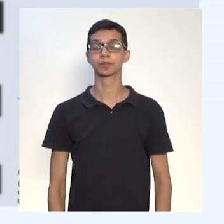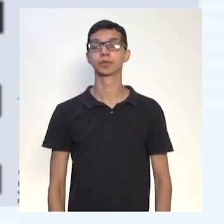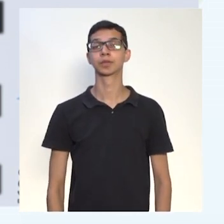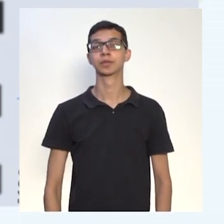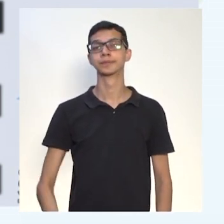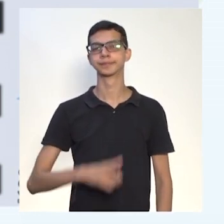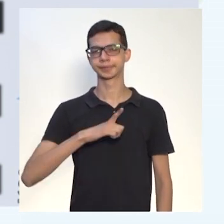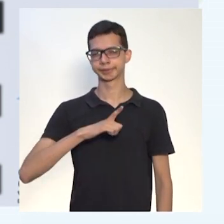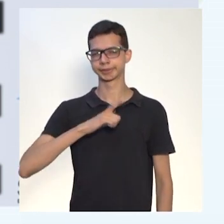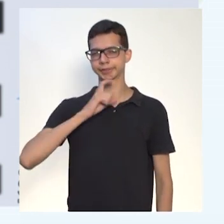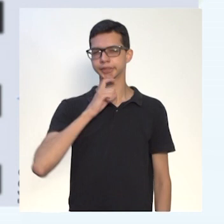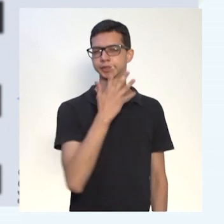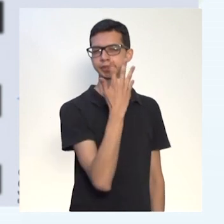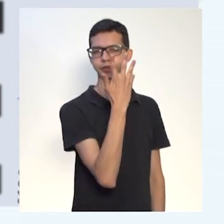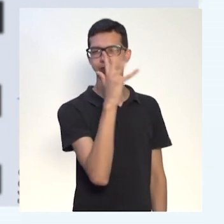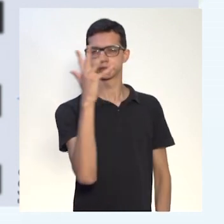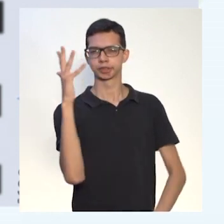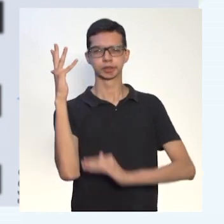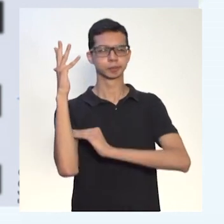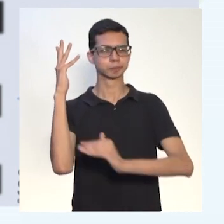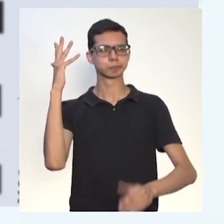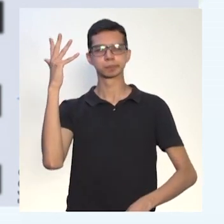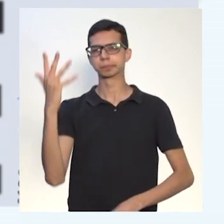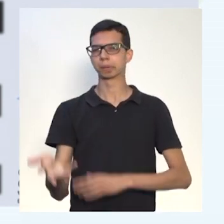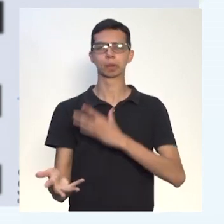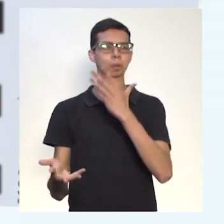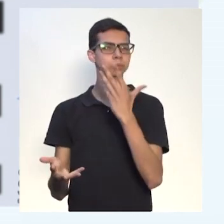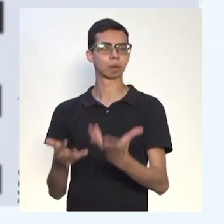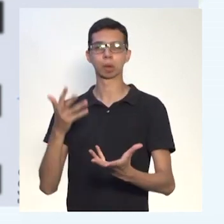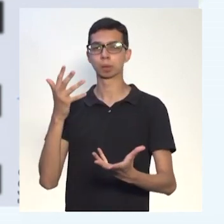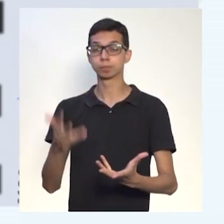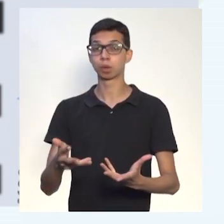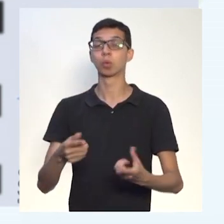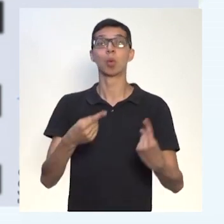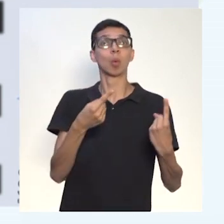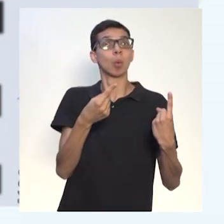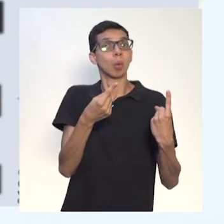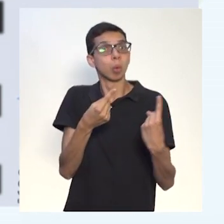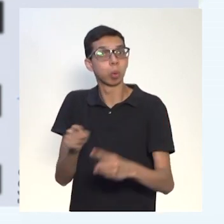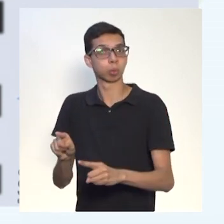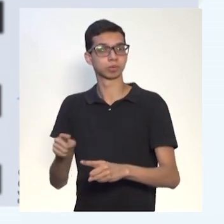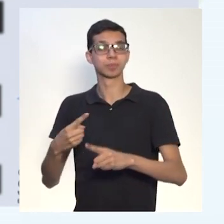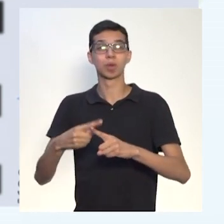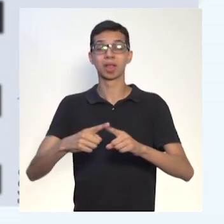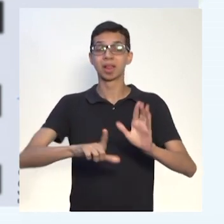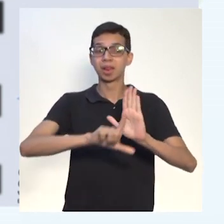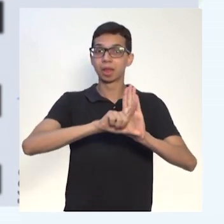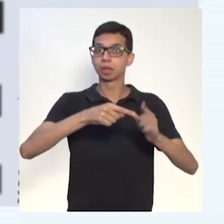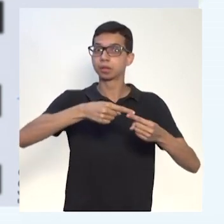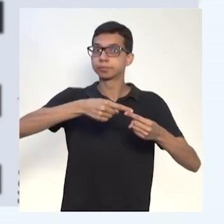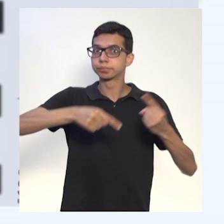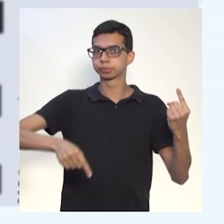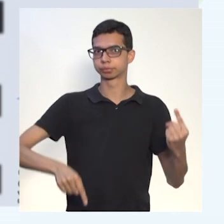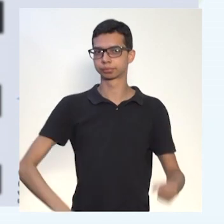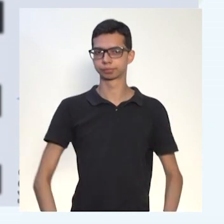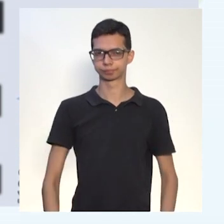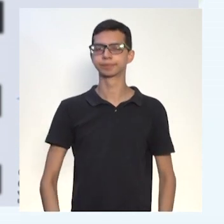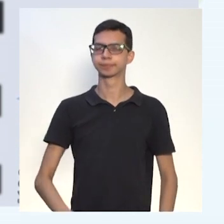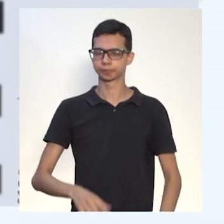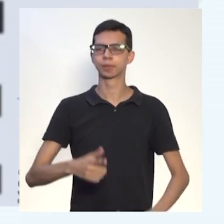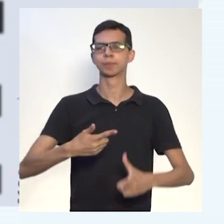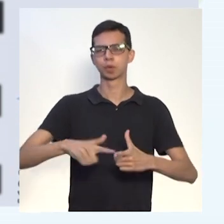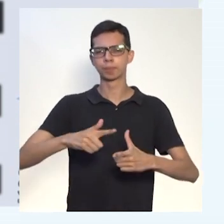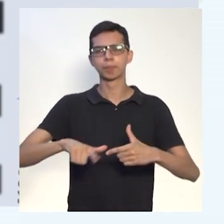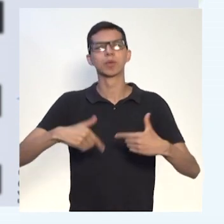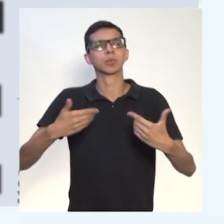nas florestas brasileiras. E aí você destaca qual é o problema, por que é o problema, quais